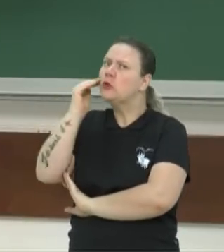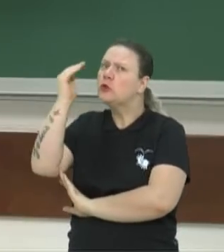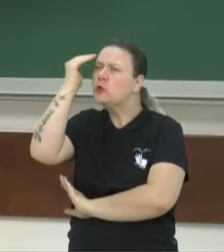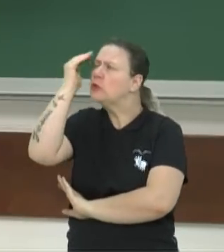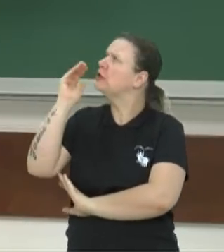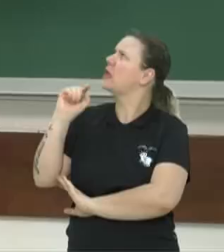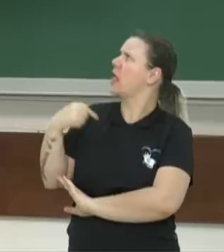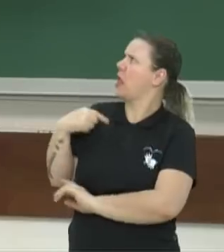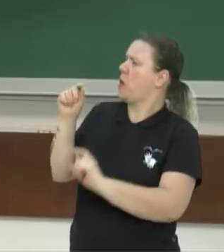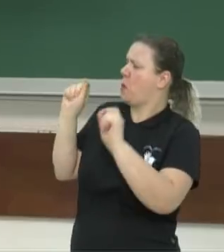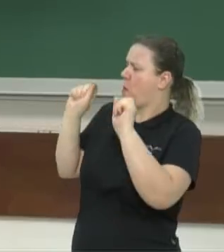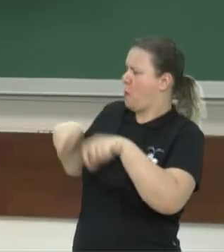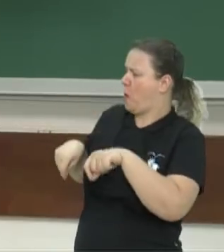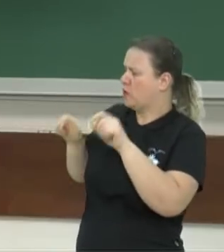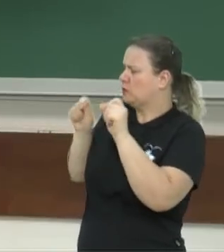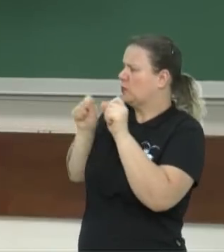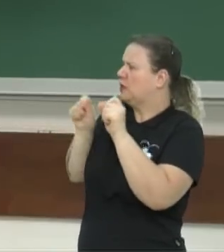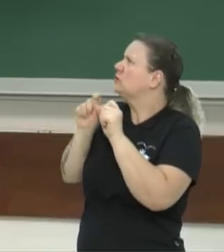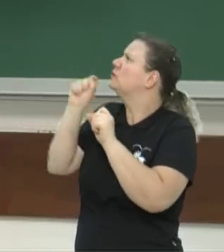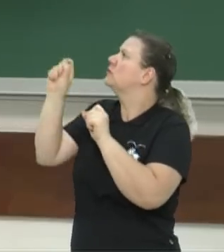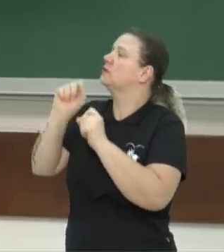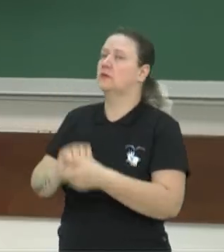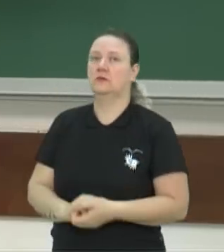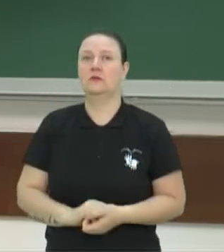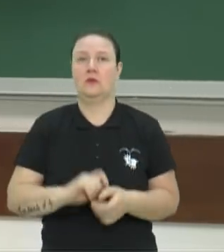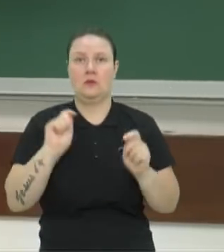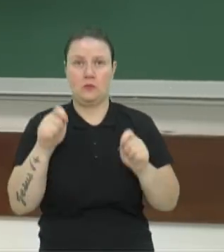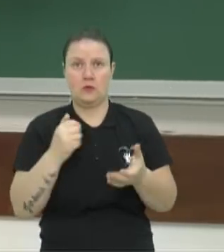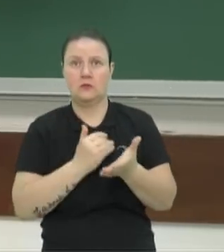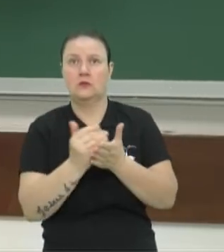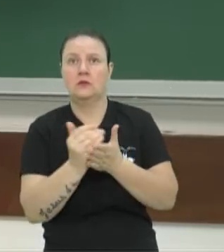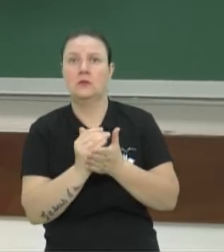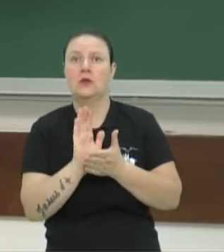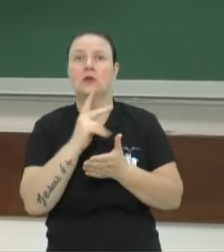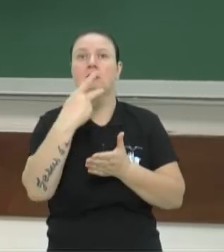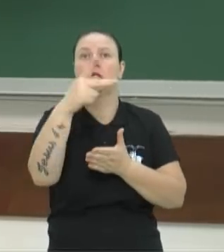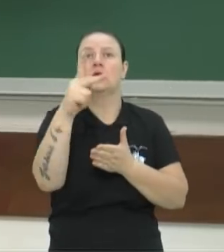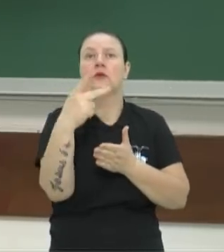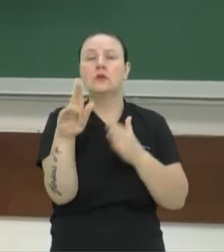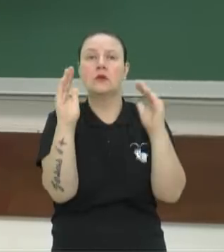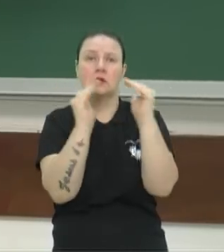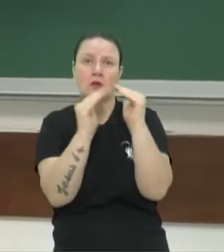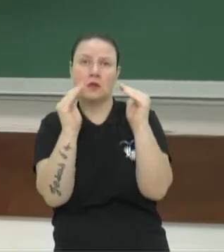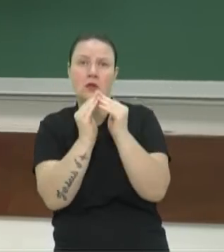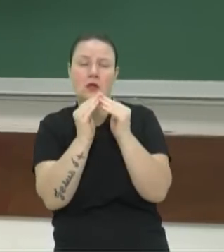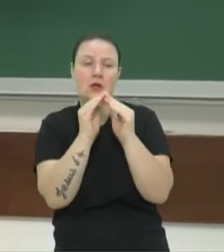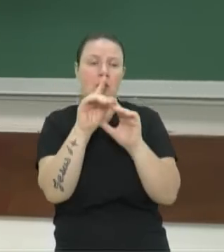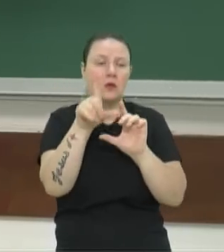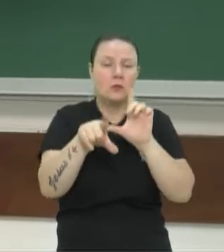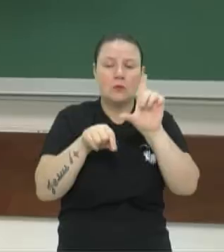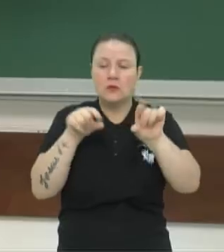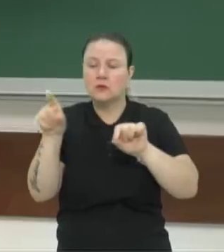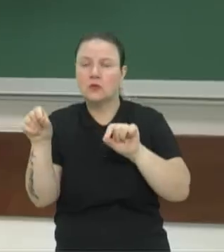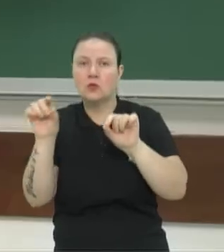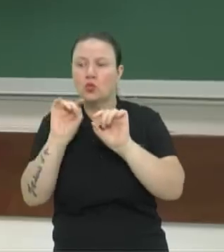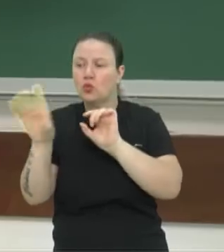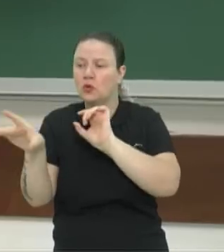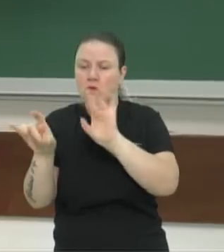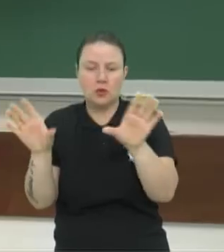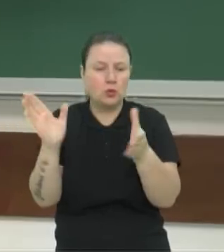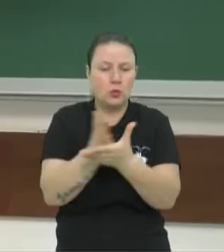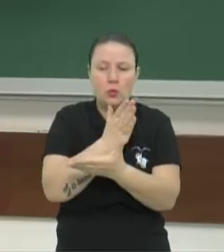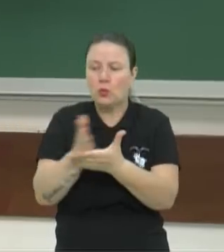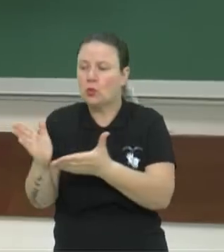que eu posso fazer para mudar o mundo? Você pode começar aí na sua casa, você pode separar o seu lixo, você pode consumir menos,